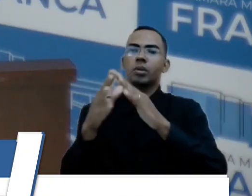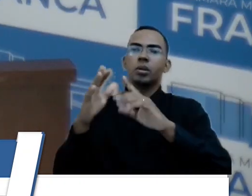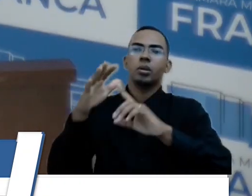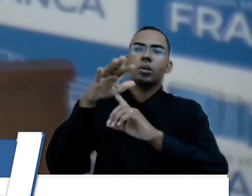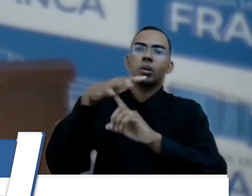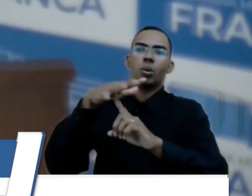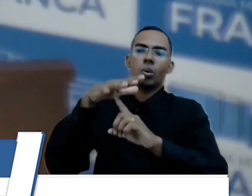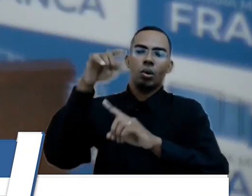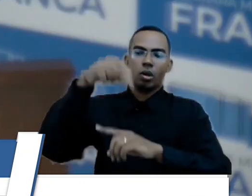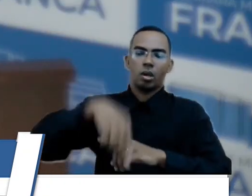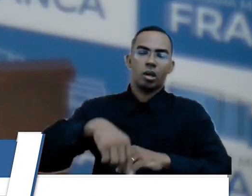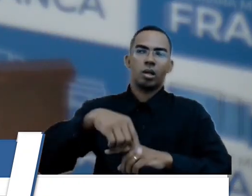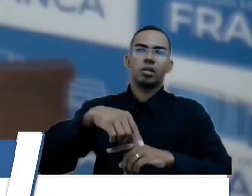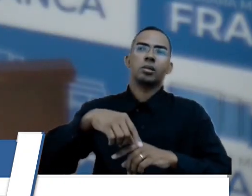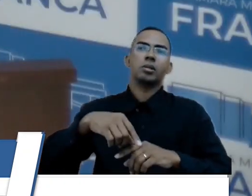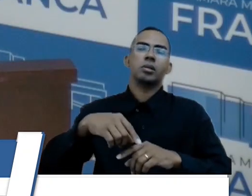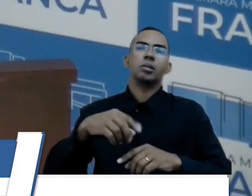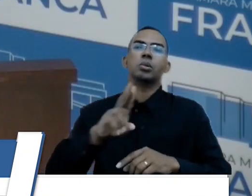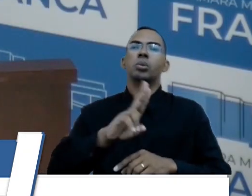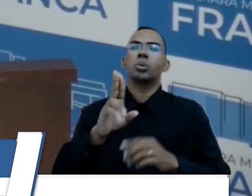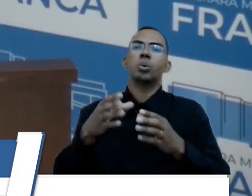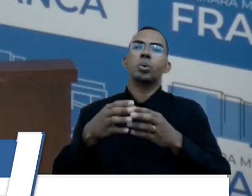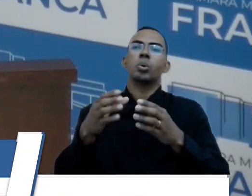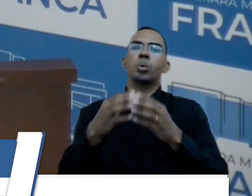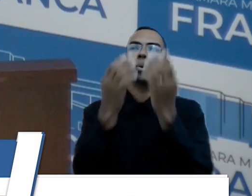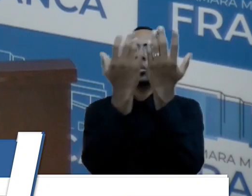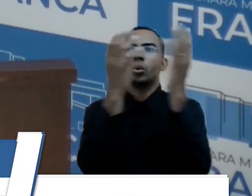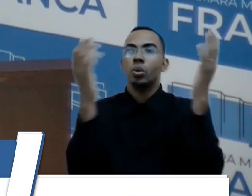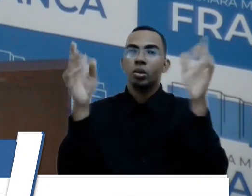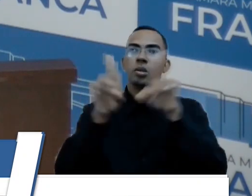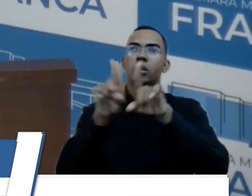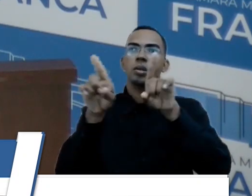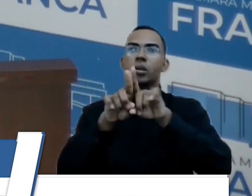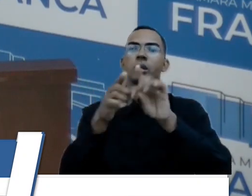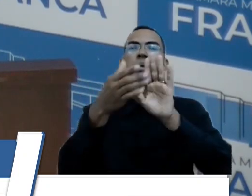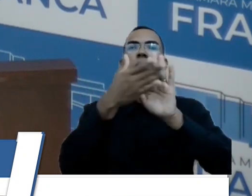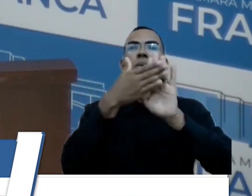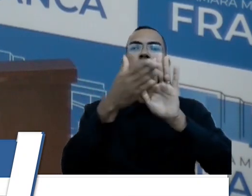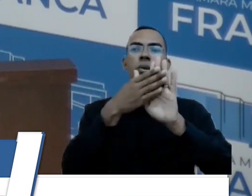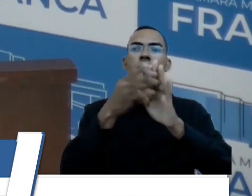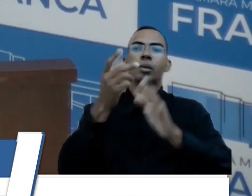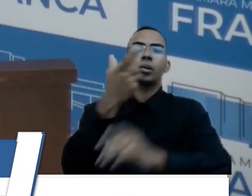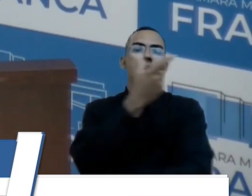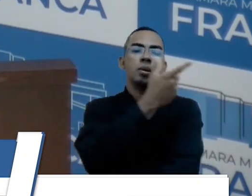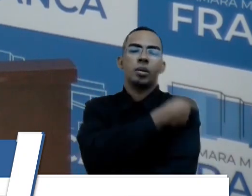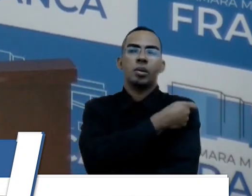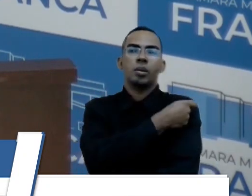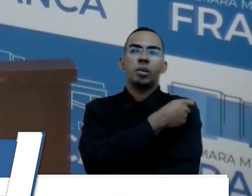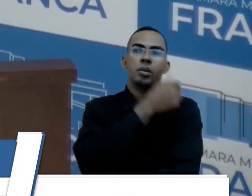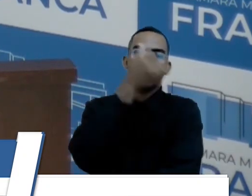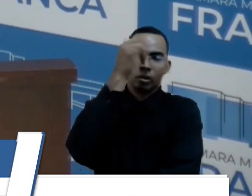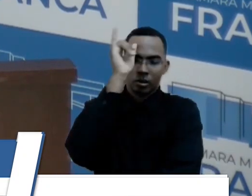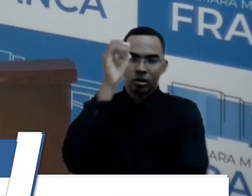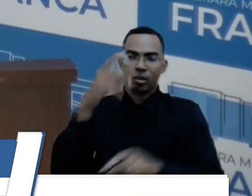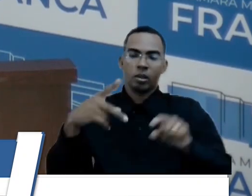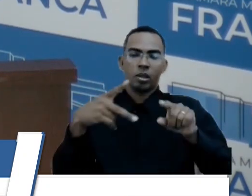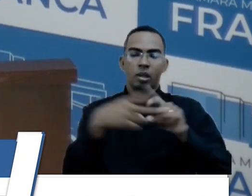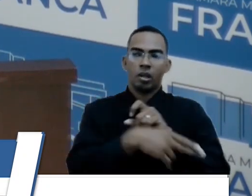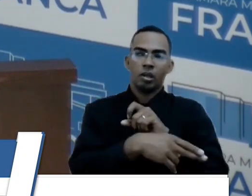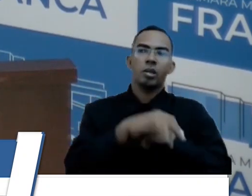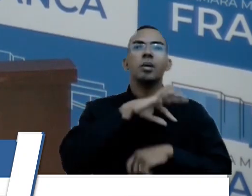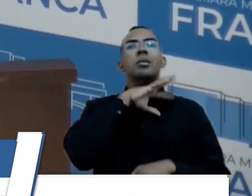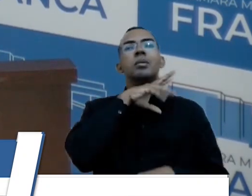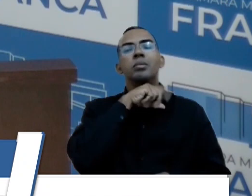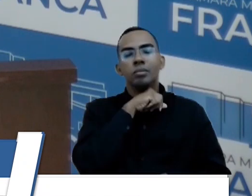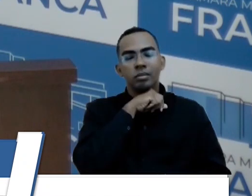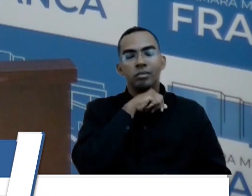Ministério. Em nome da Comissão do Meio Ambiente também nós pedimos vacina antirrábica e castração. E